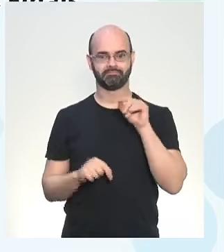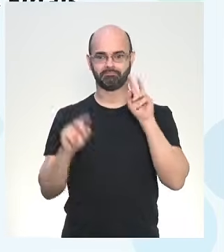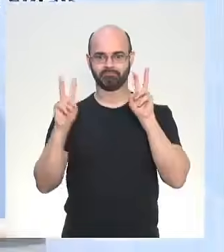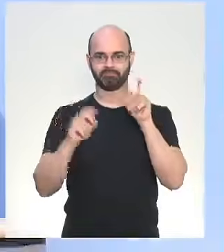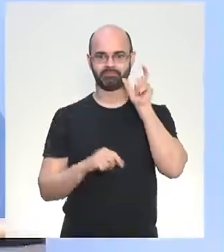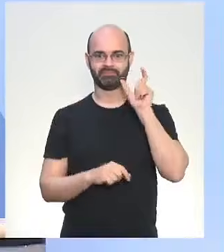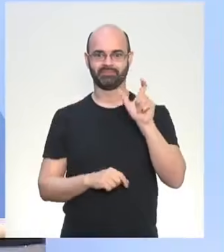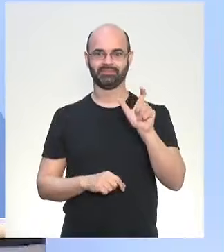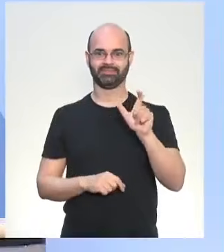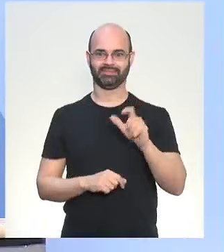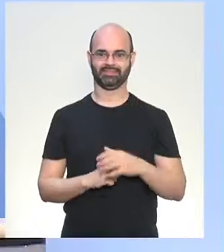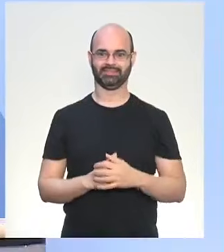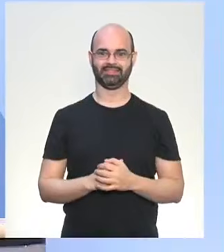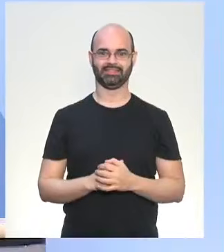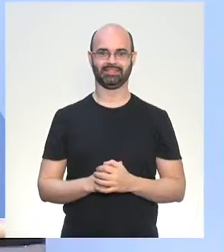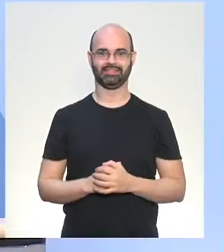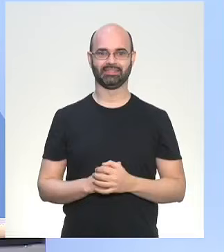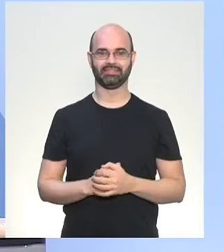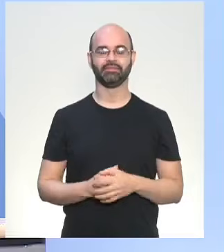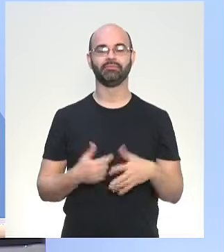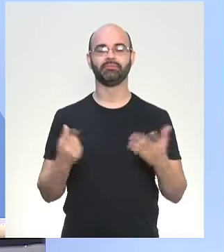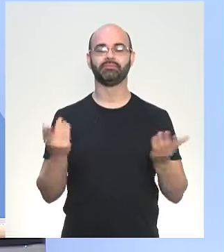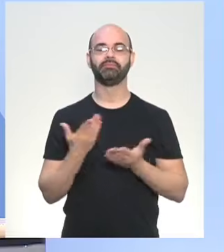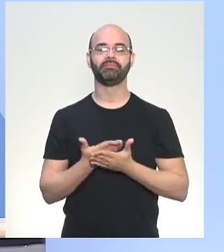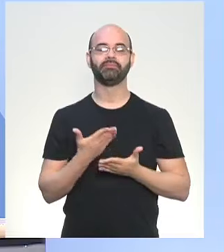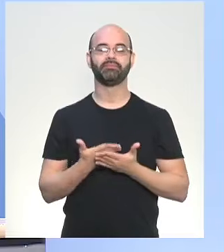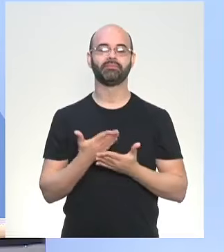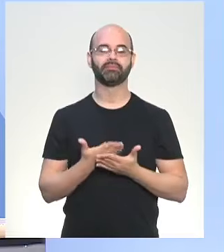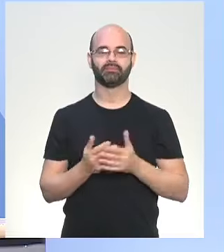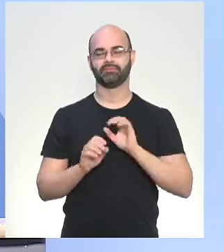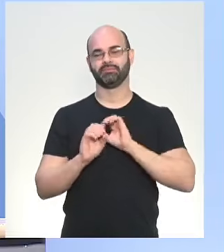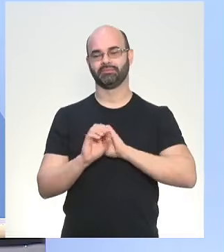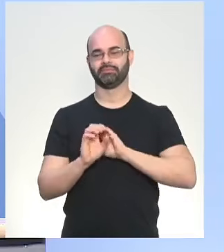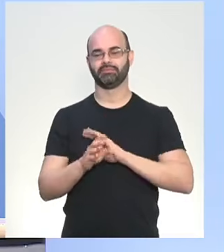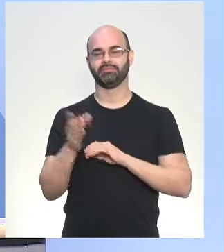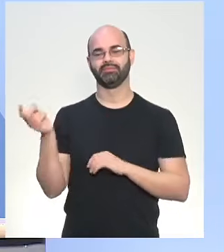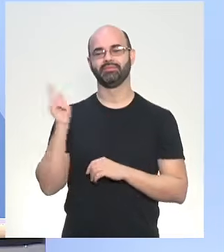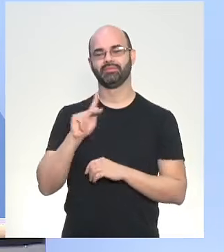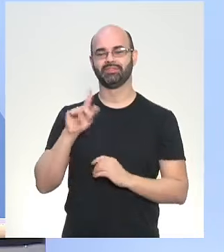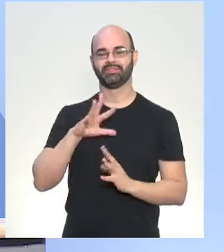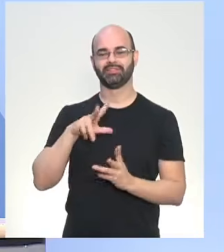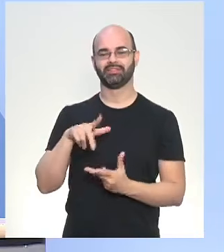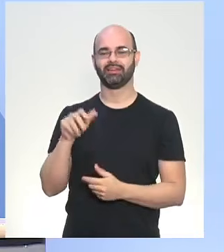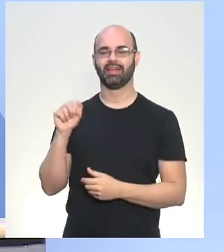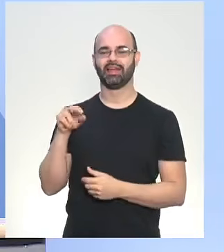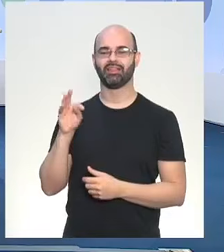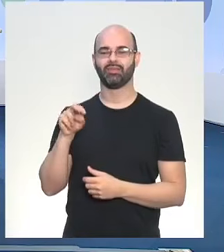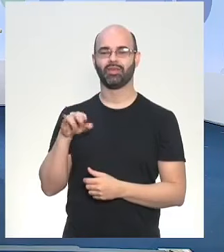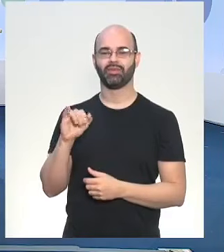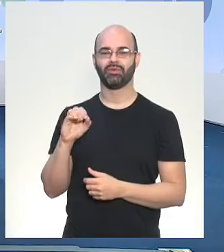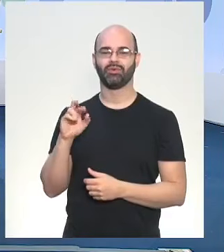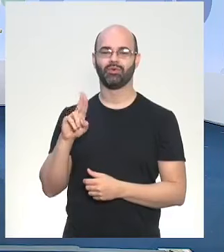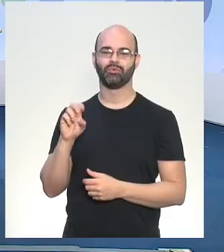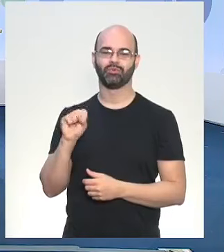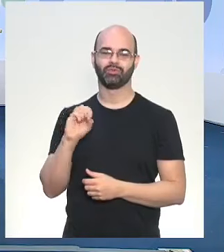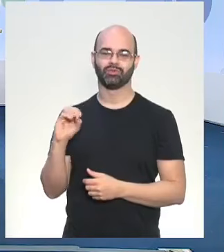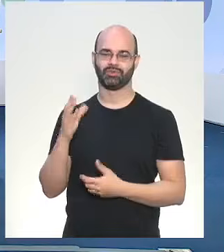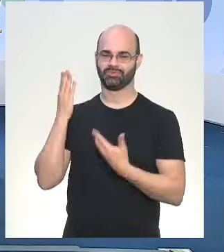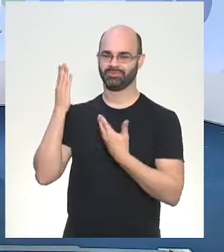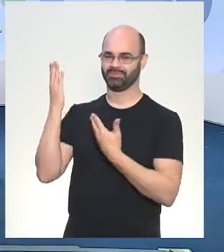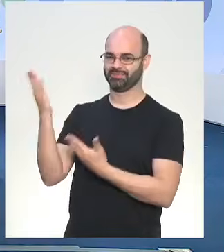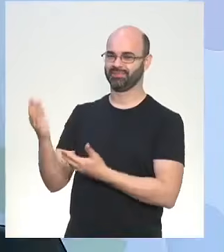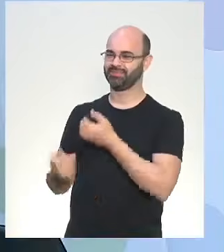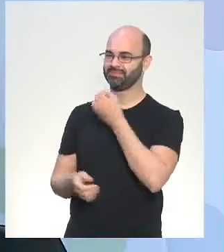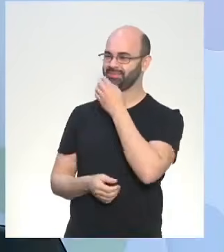interessante. Quem vai ministrar a aula para vocês é o professor de Geografia, Antônio Russo. Bom dia, prof. Bom